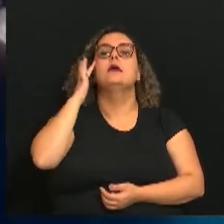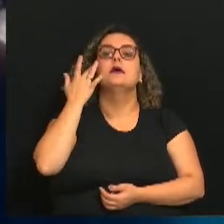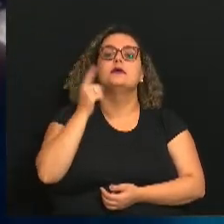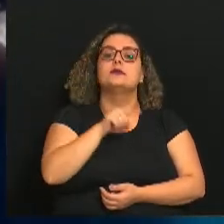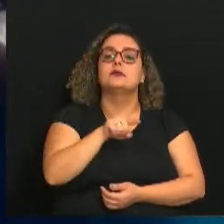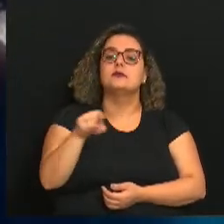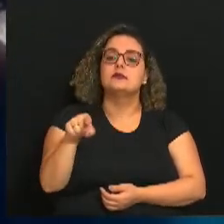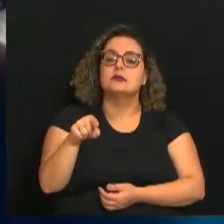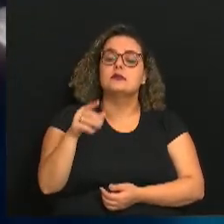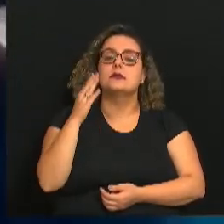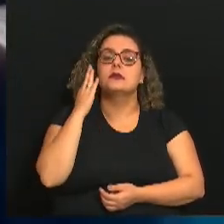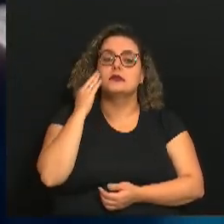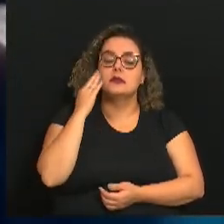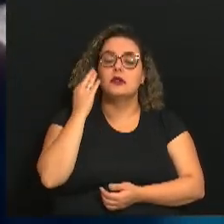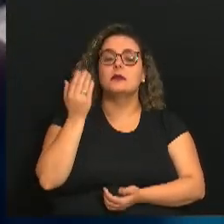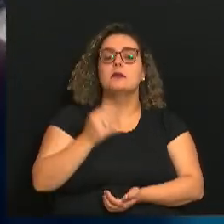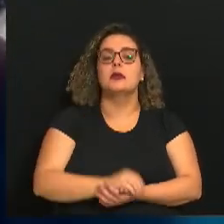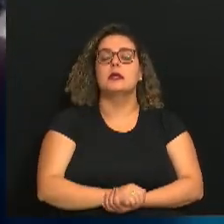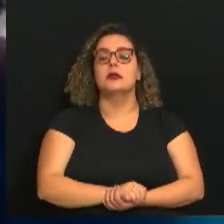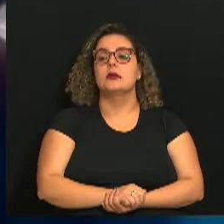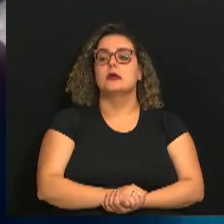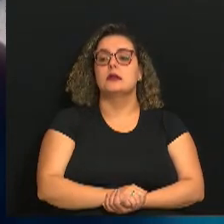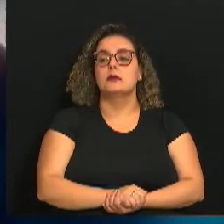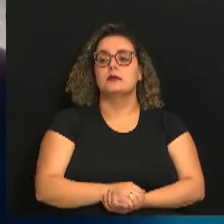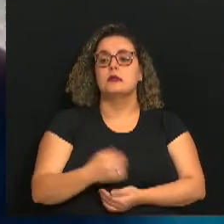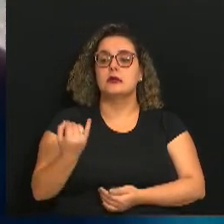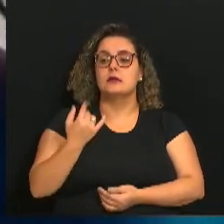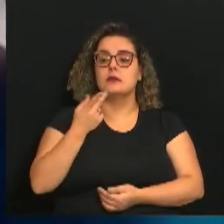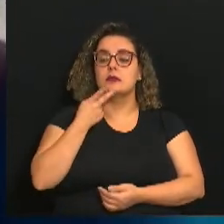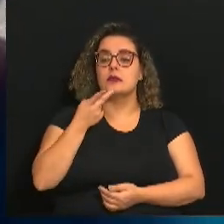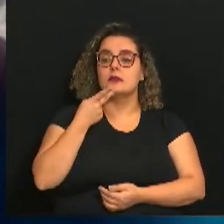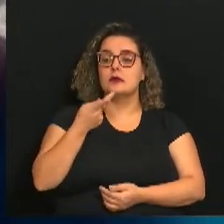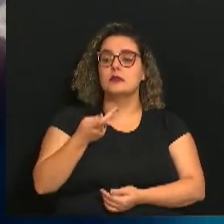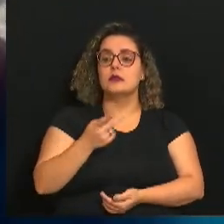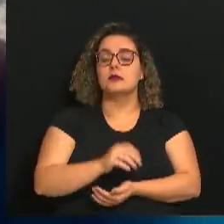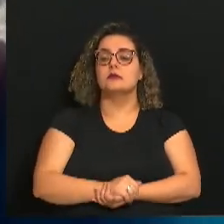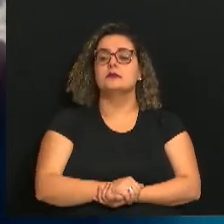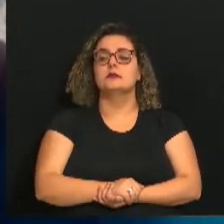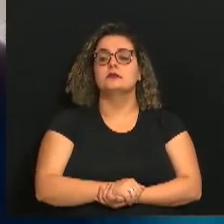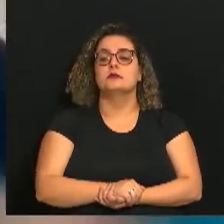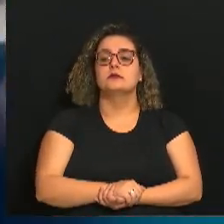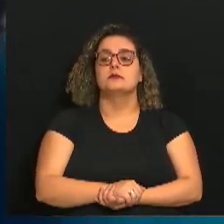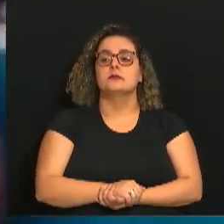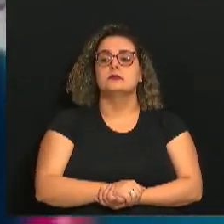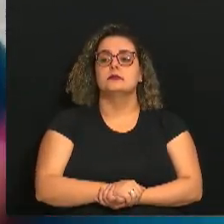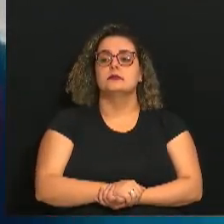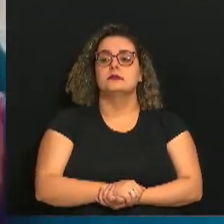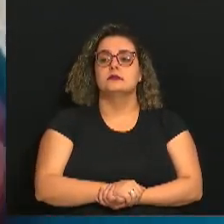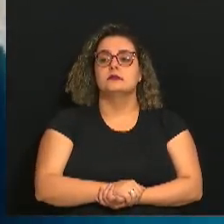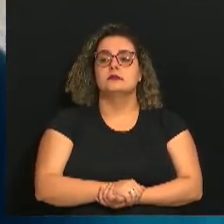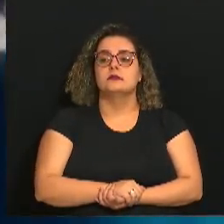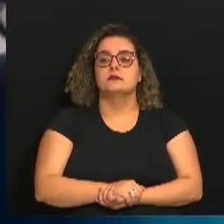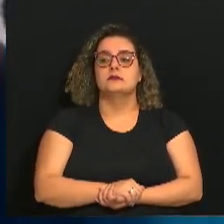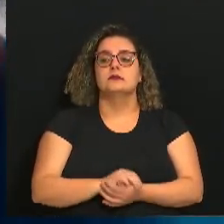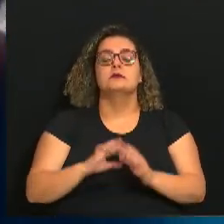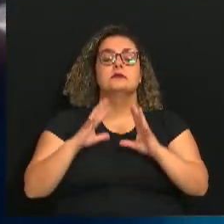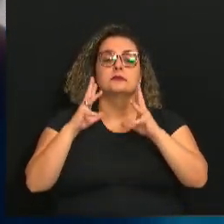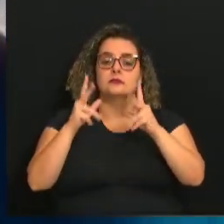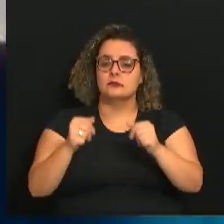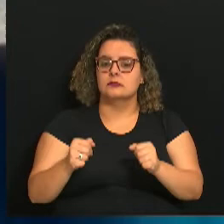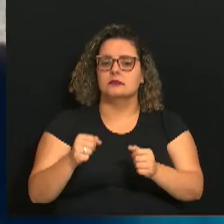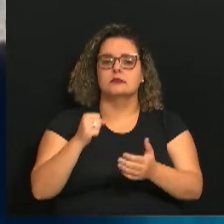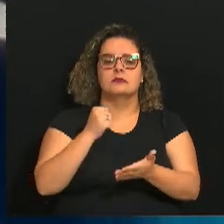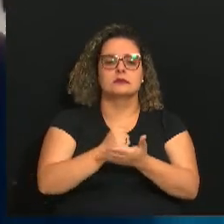a gente falar aqui também sobre essa questão um pouco mais geral, né, dos contratos,